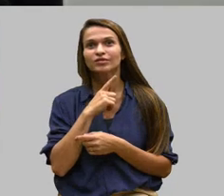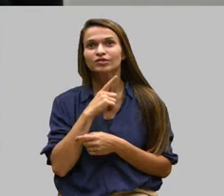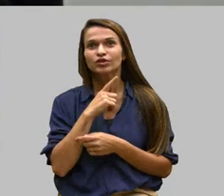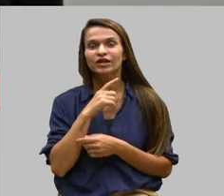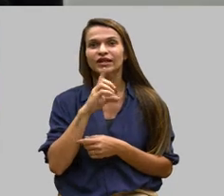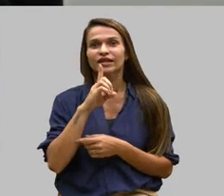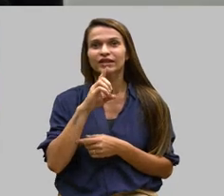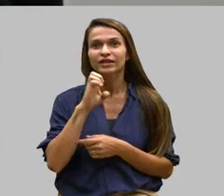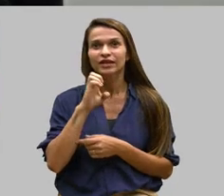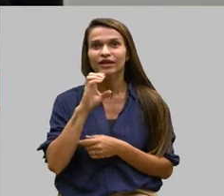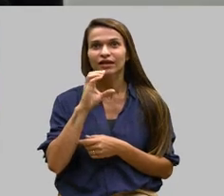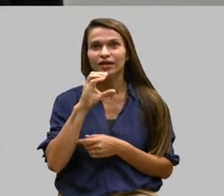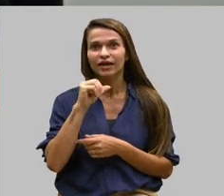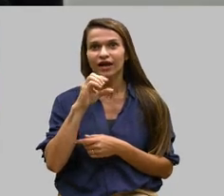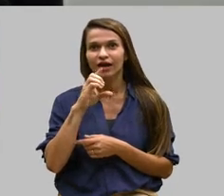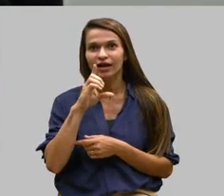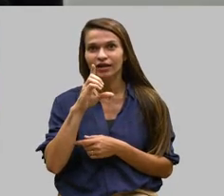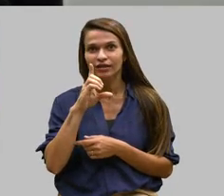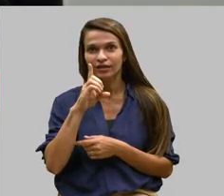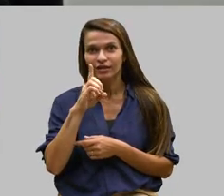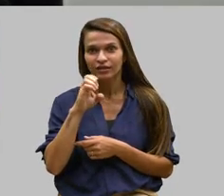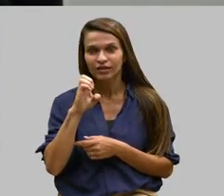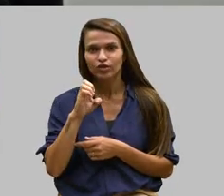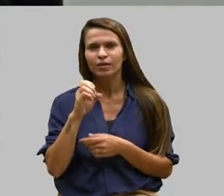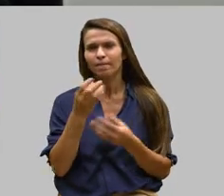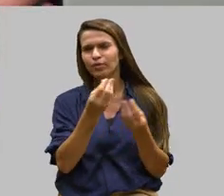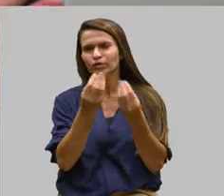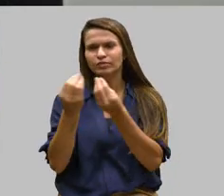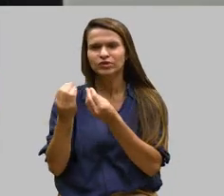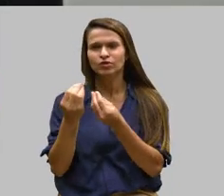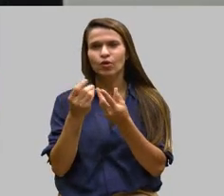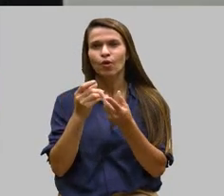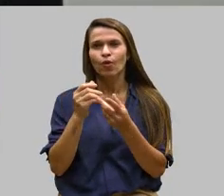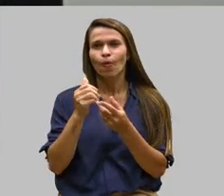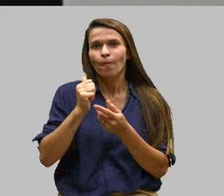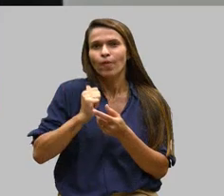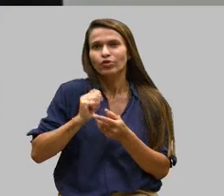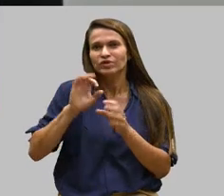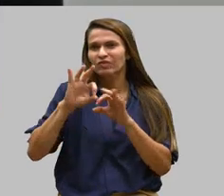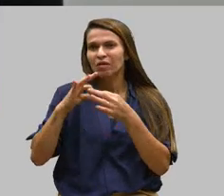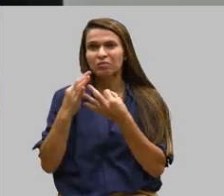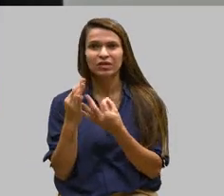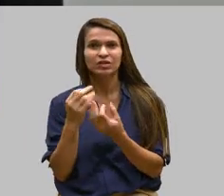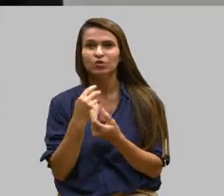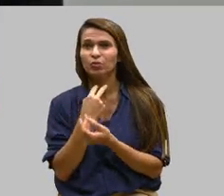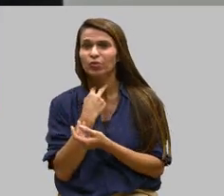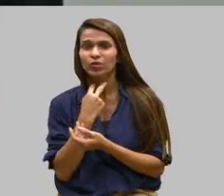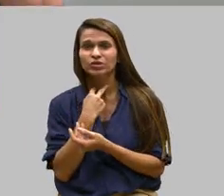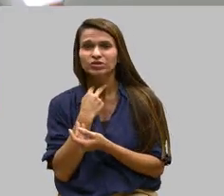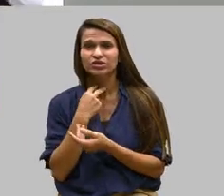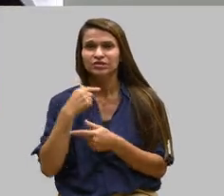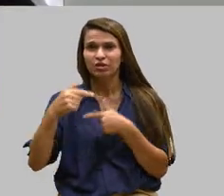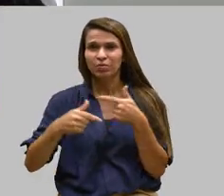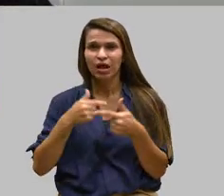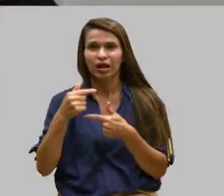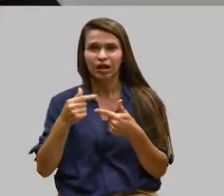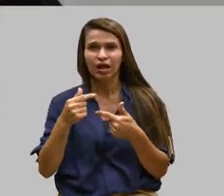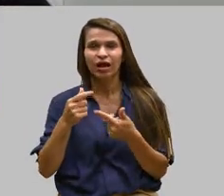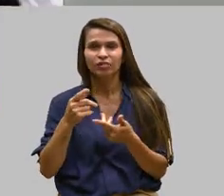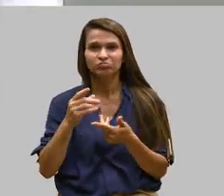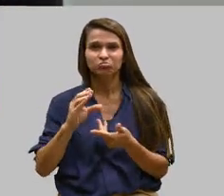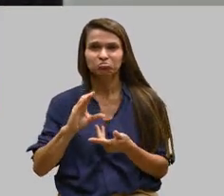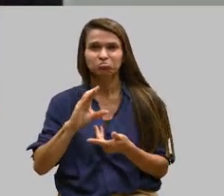e muitas pessoas recebendo bolsa família não puder trabalhar é época de se ganhar um bom dinheiro